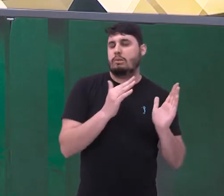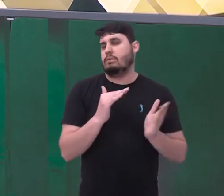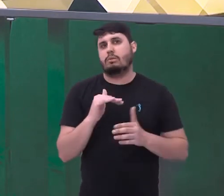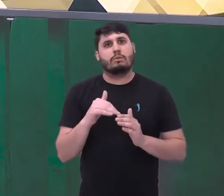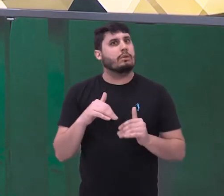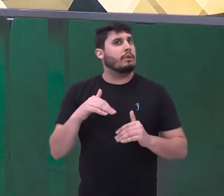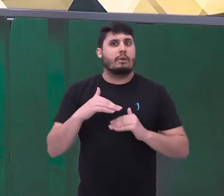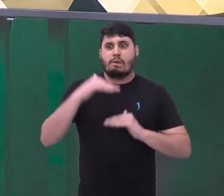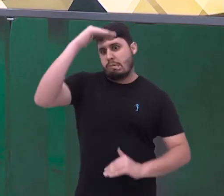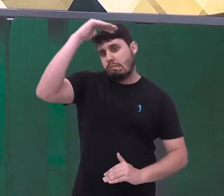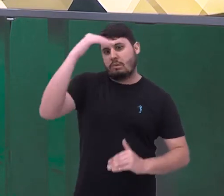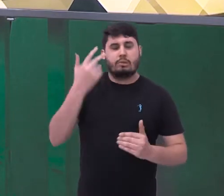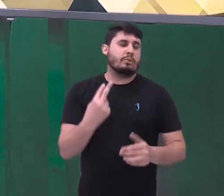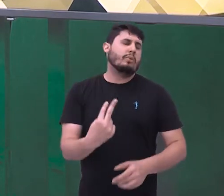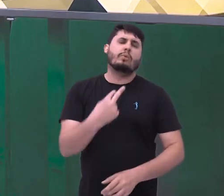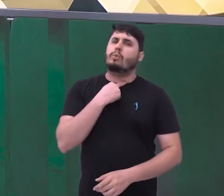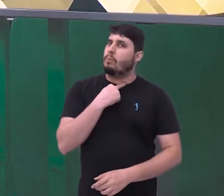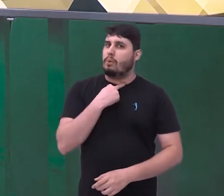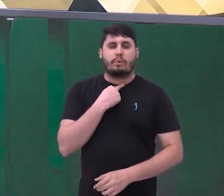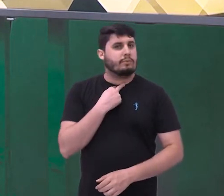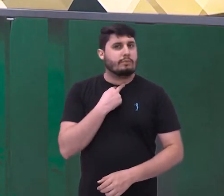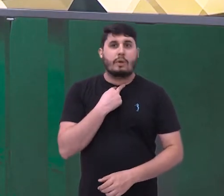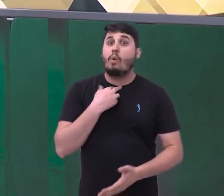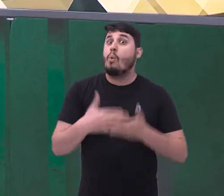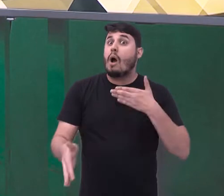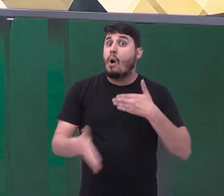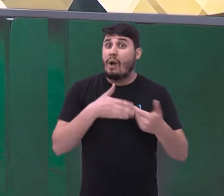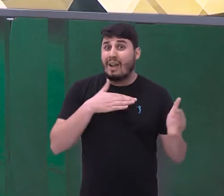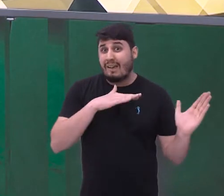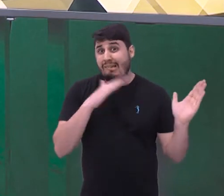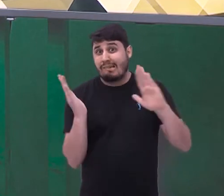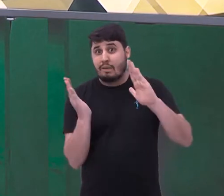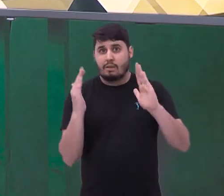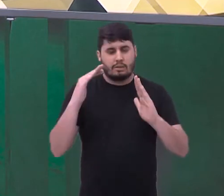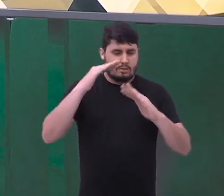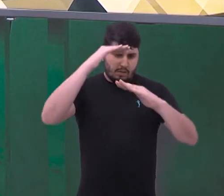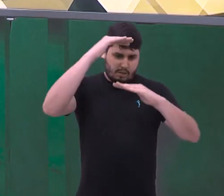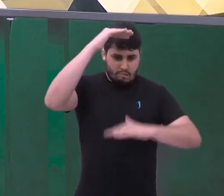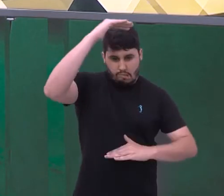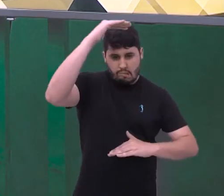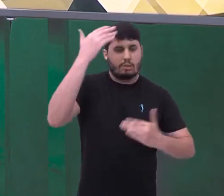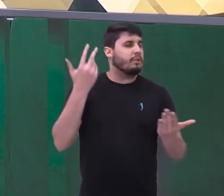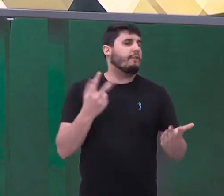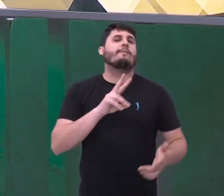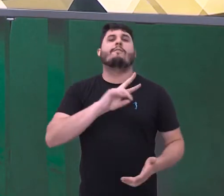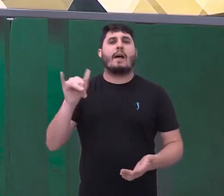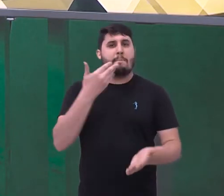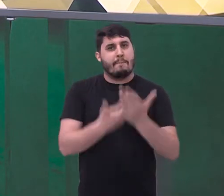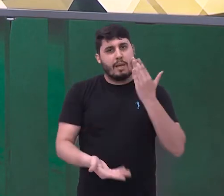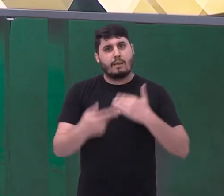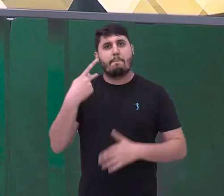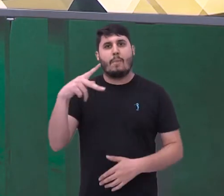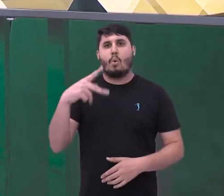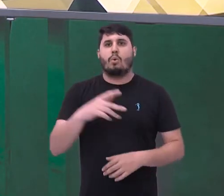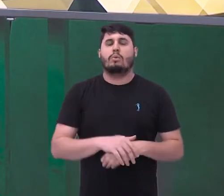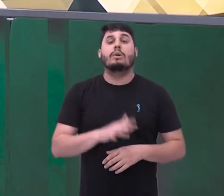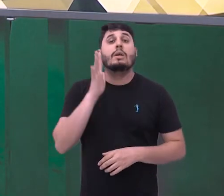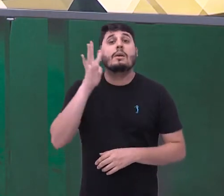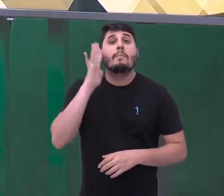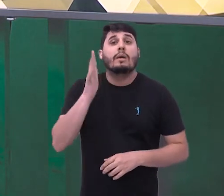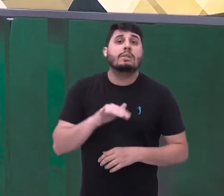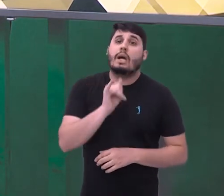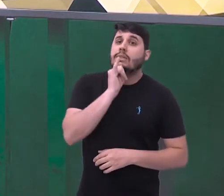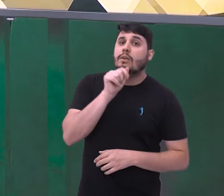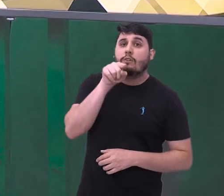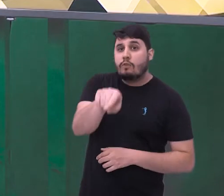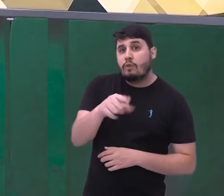você fizer fora do limite estrutural vai ser penalizado. Imagine você pegar uma